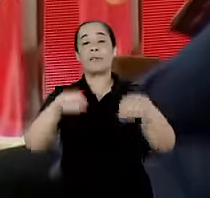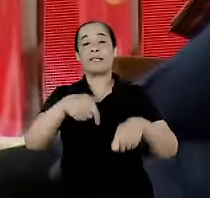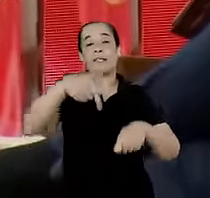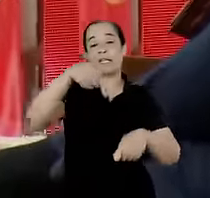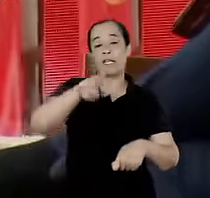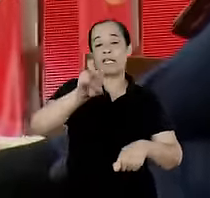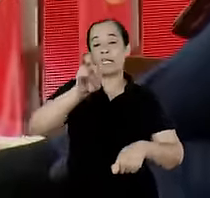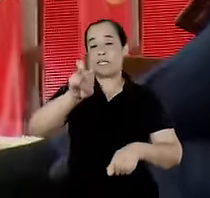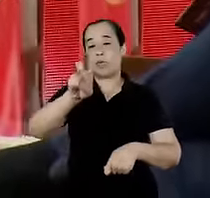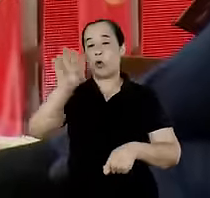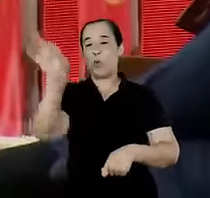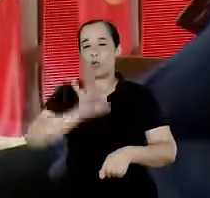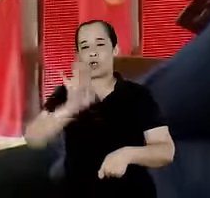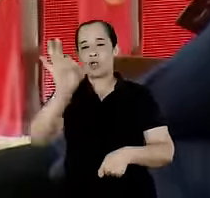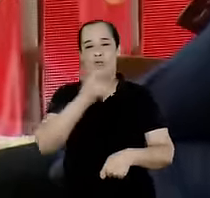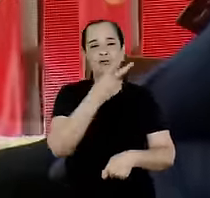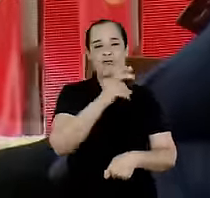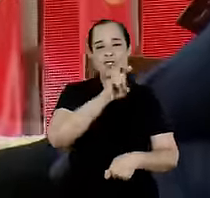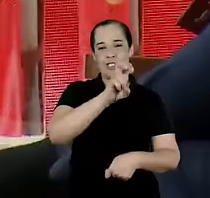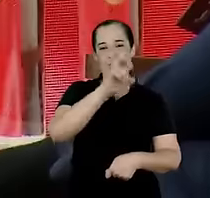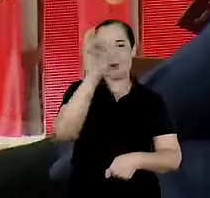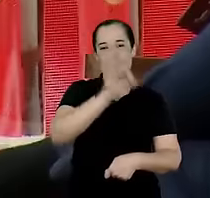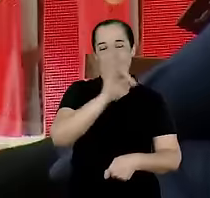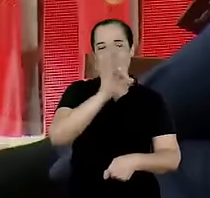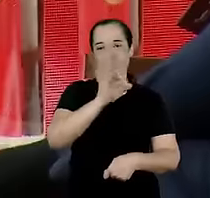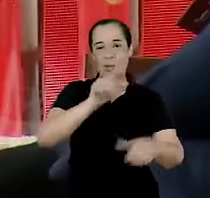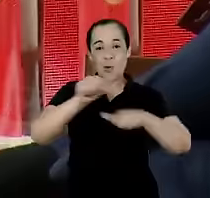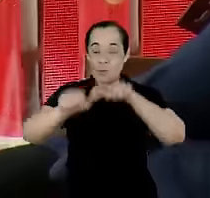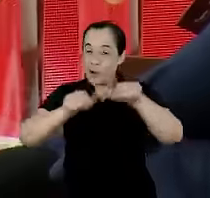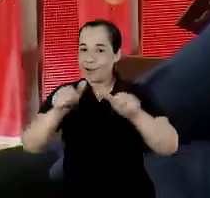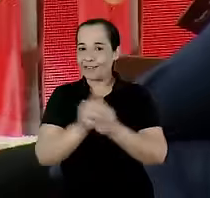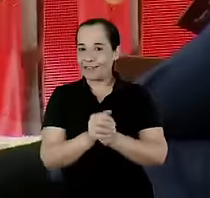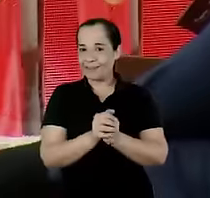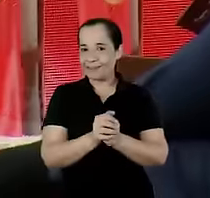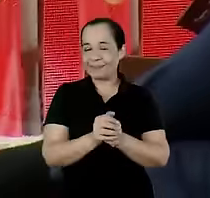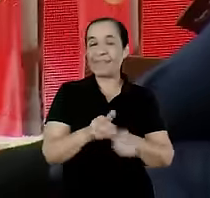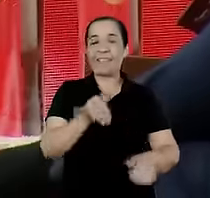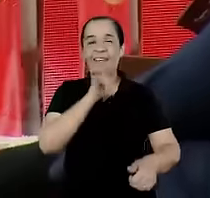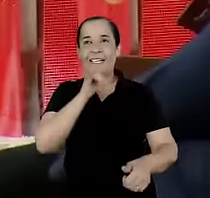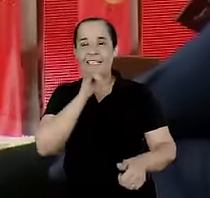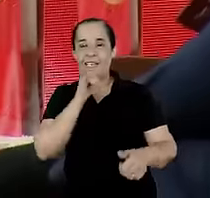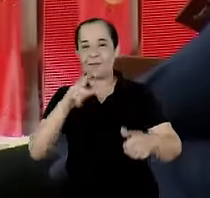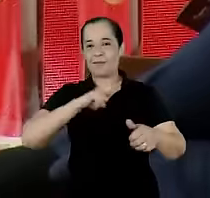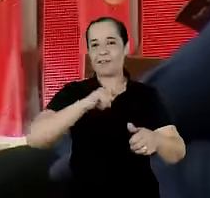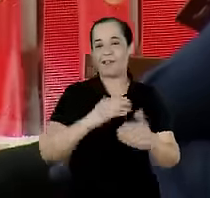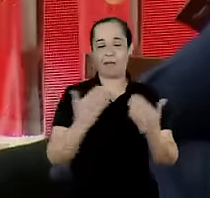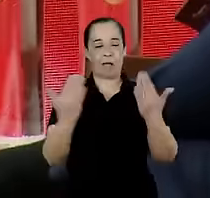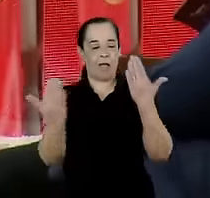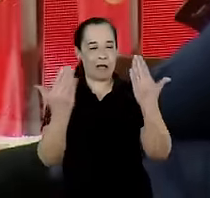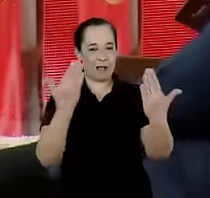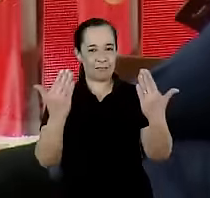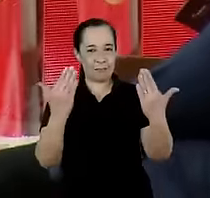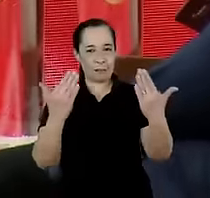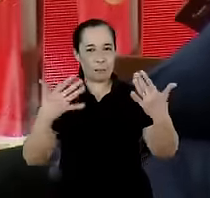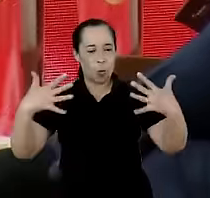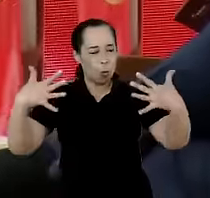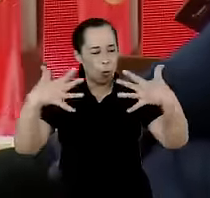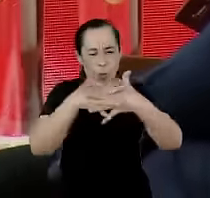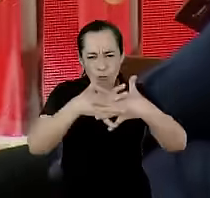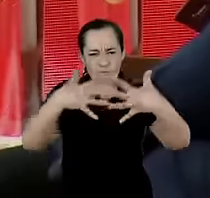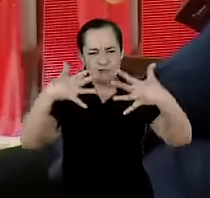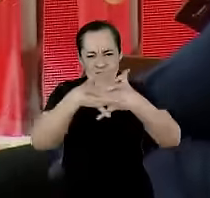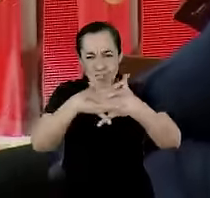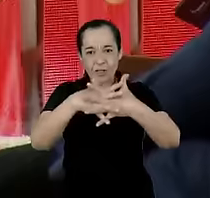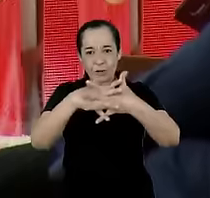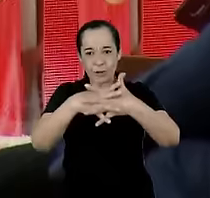move bom é como se fosse uma distribuição centrada em algum ponto quando você tem né um um choque vamos dizer assim emum